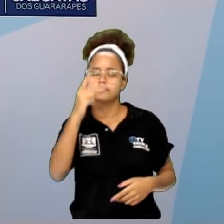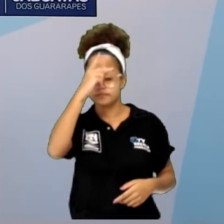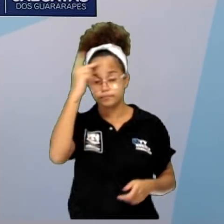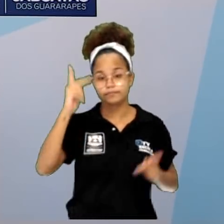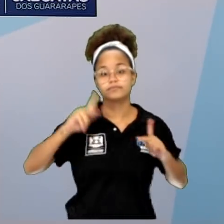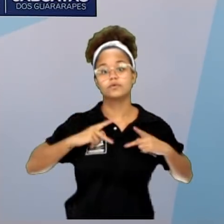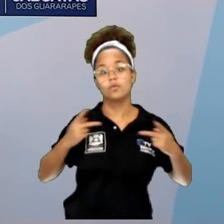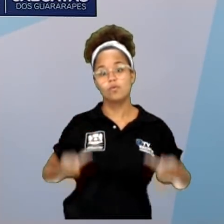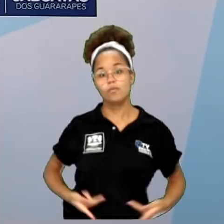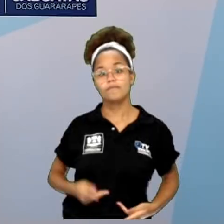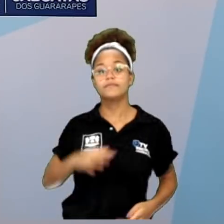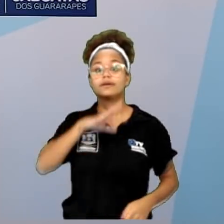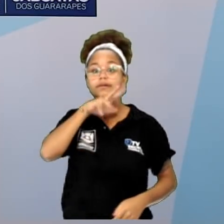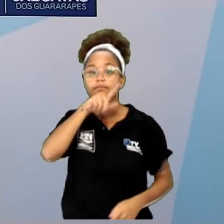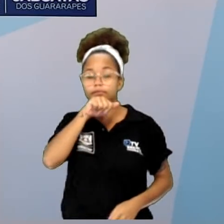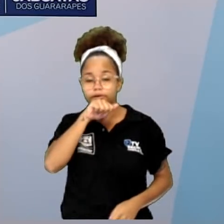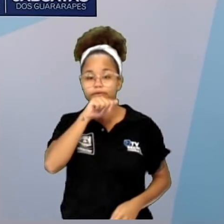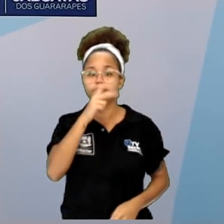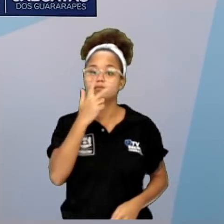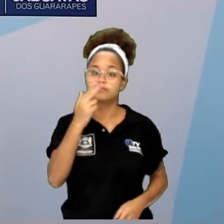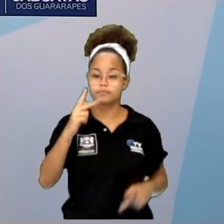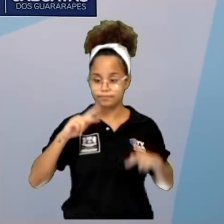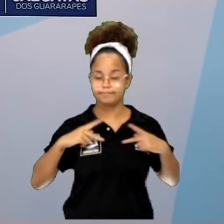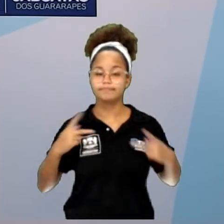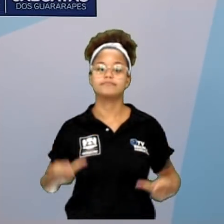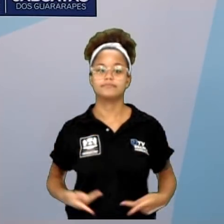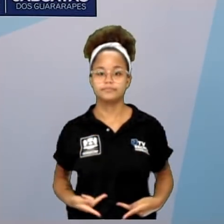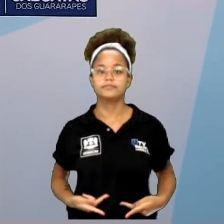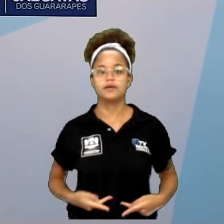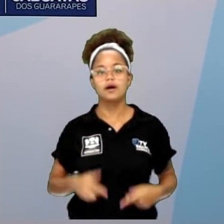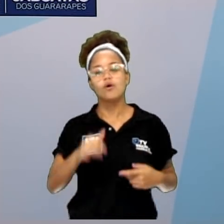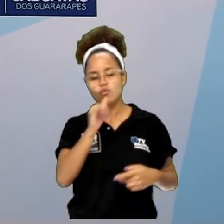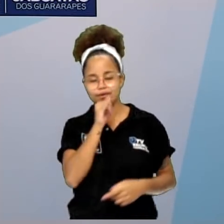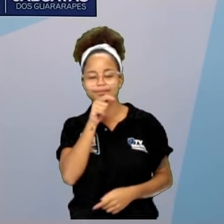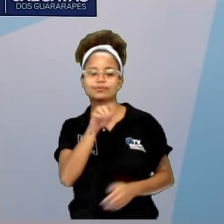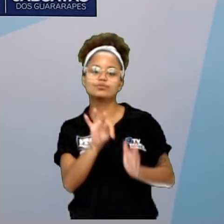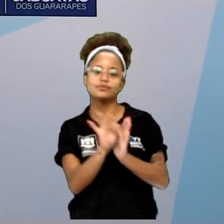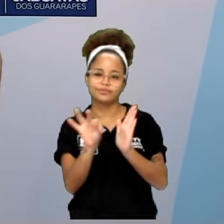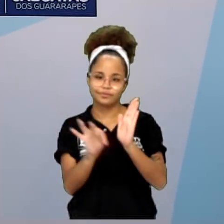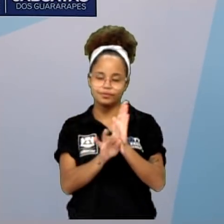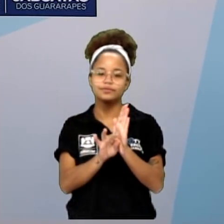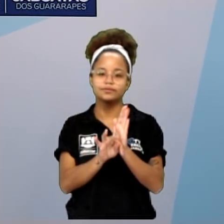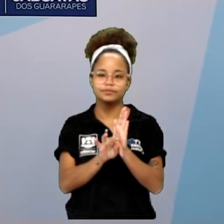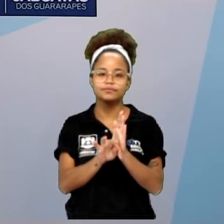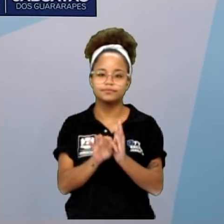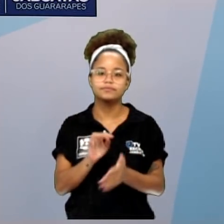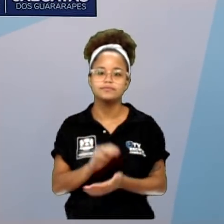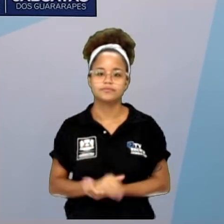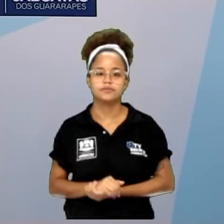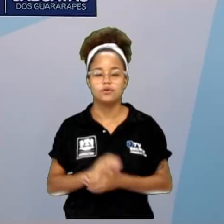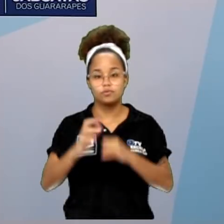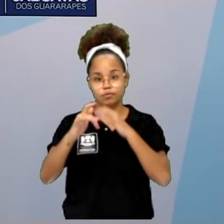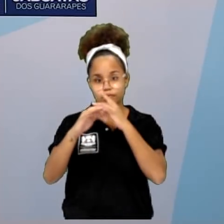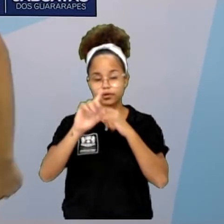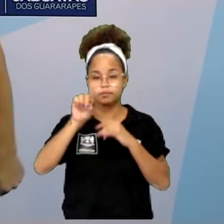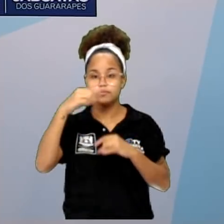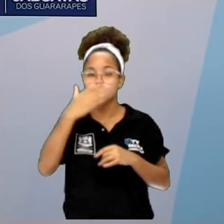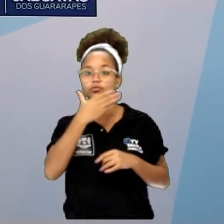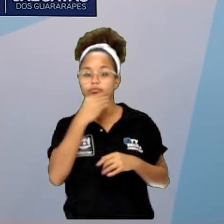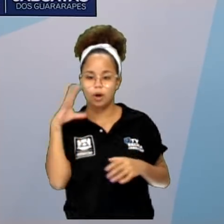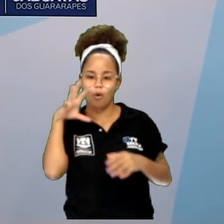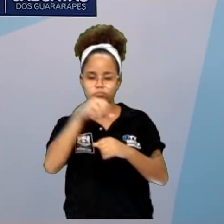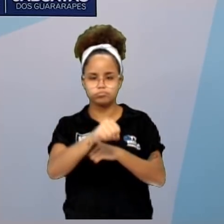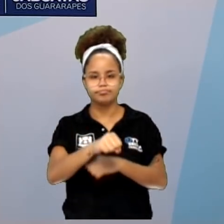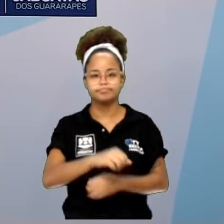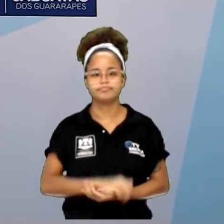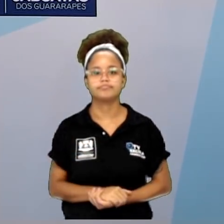para elementos não humanos, né? No caso aqui, os animais que conversam entre si no final, quando o flautista é devorado.